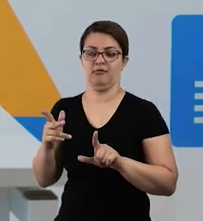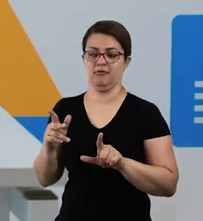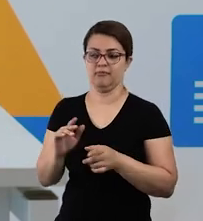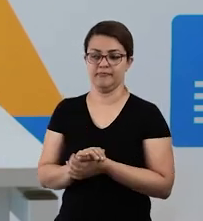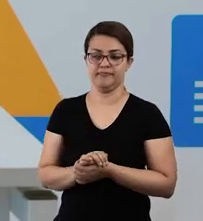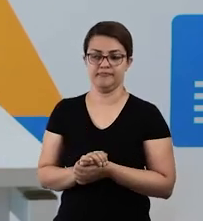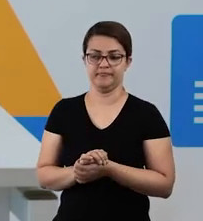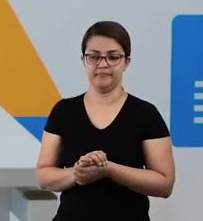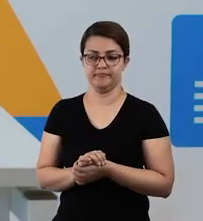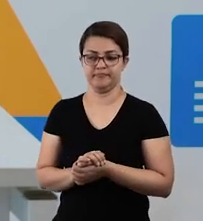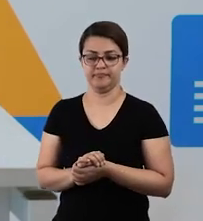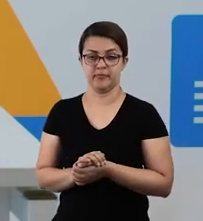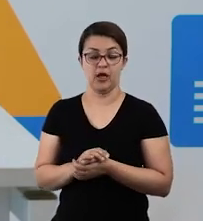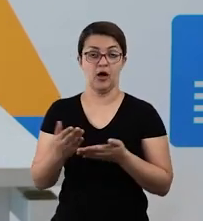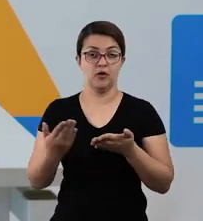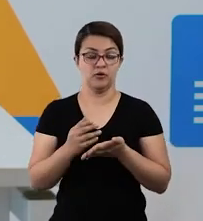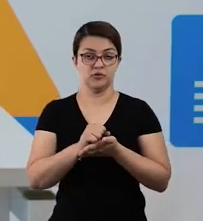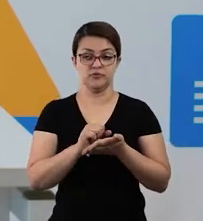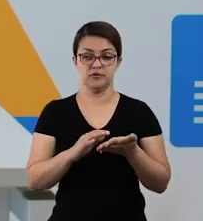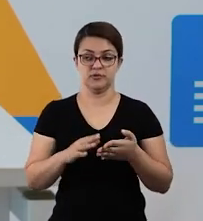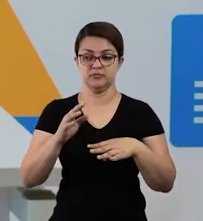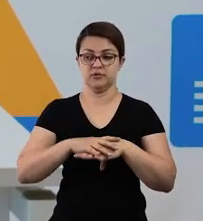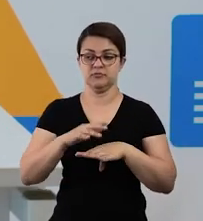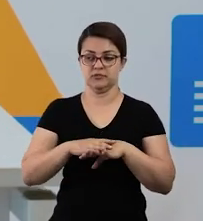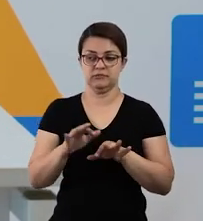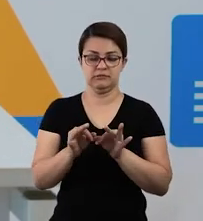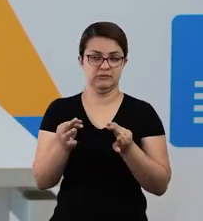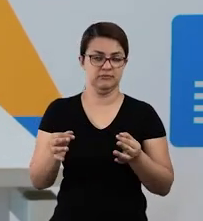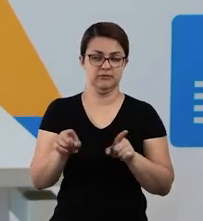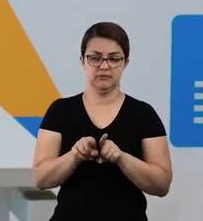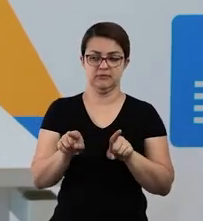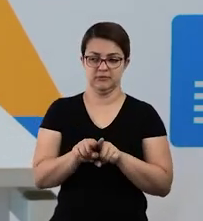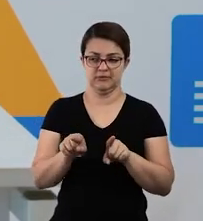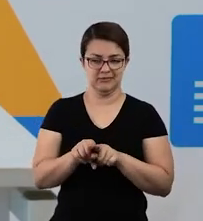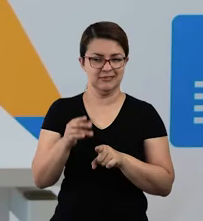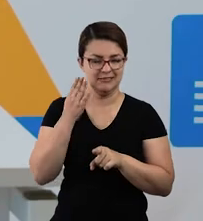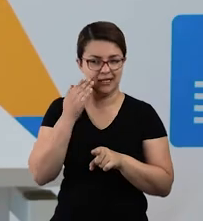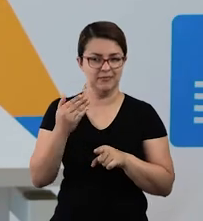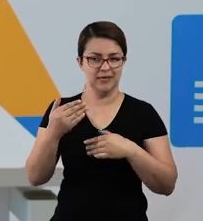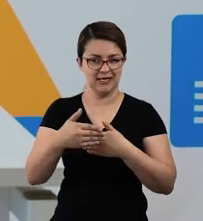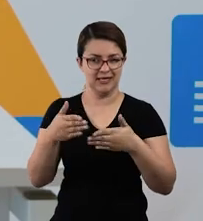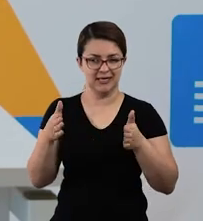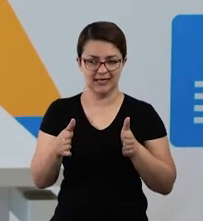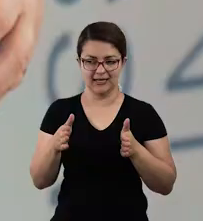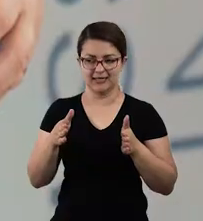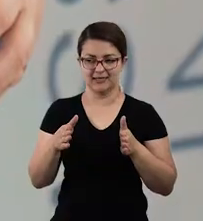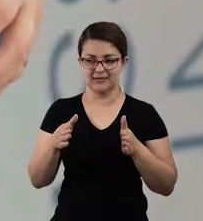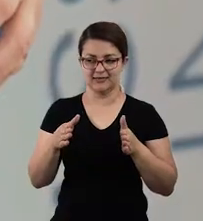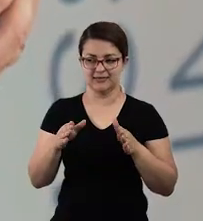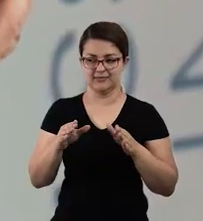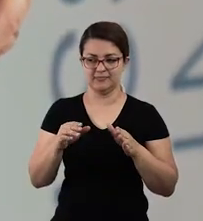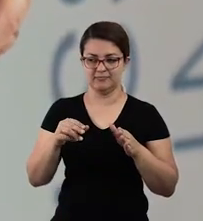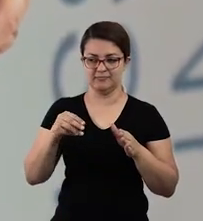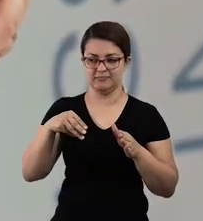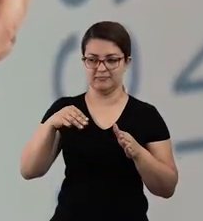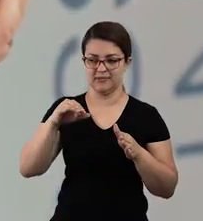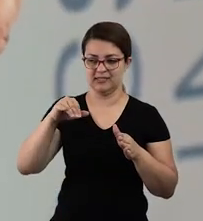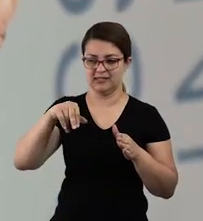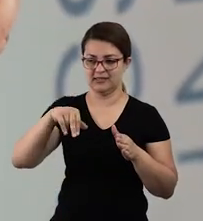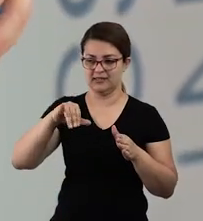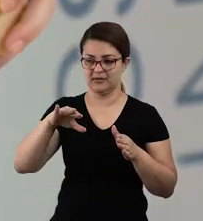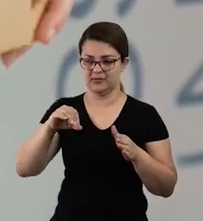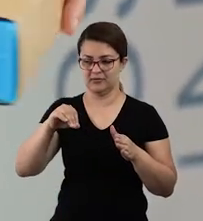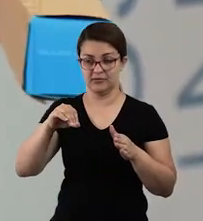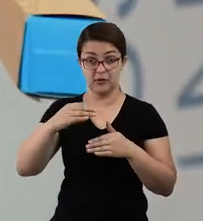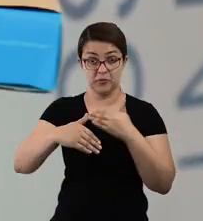de matemática, bem simples também. Esse daqui é aquela caixa de papel alumínio que a gente